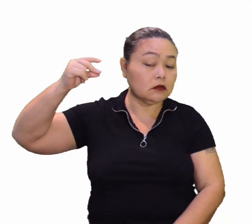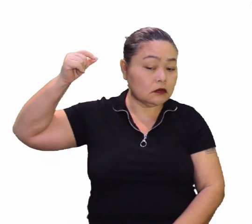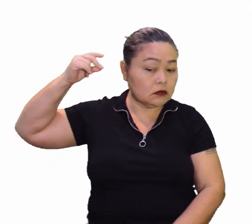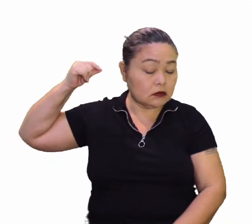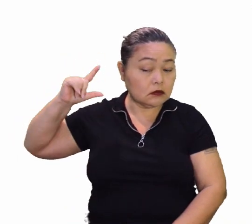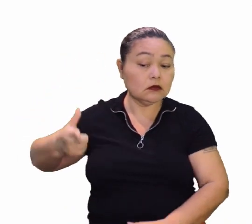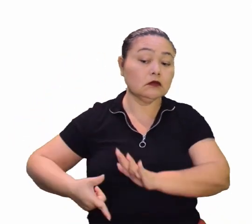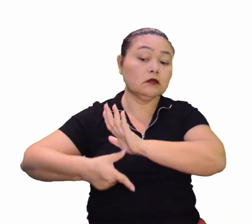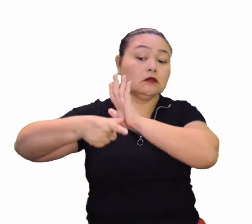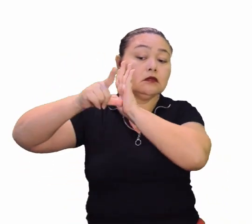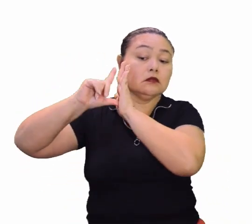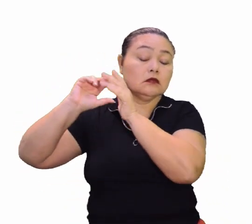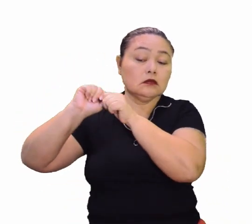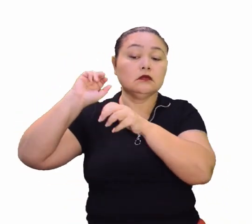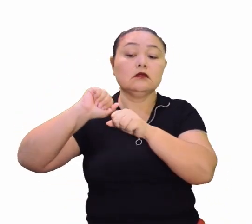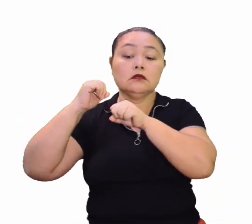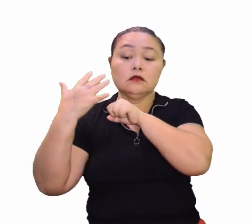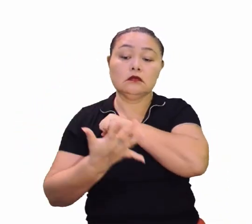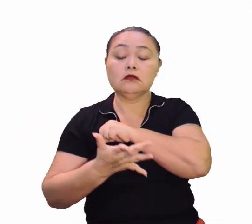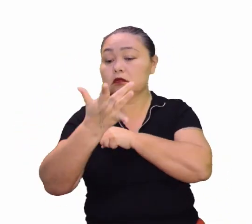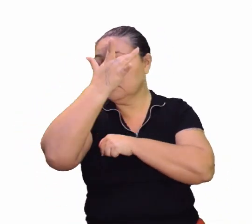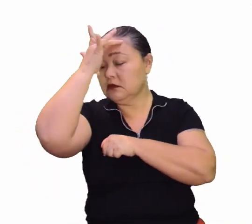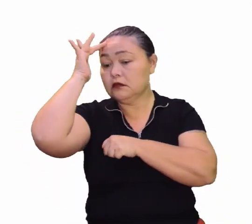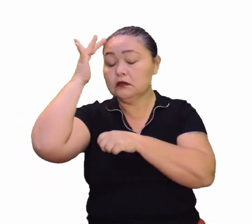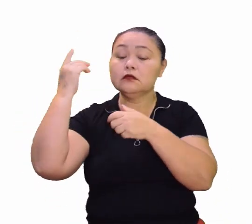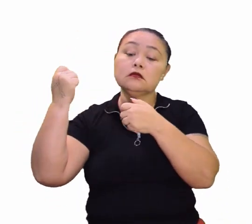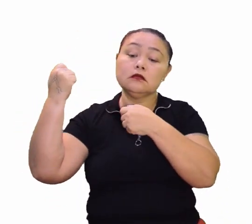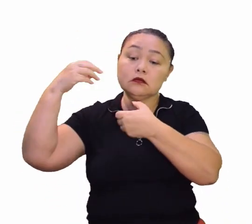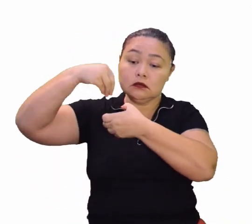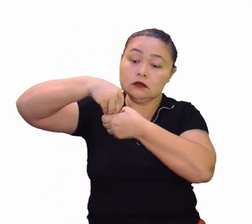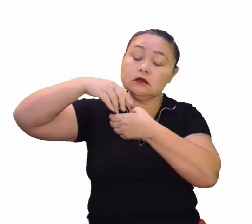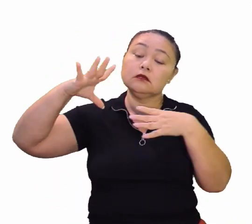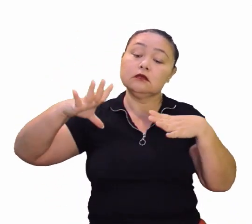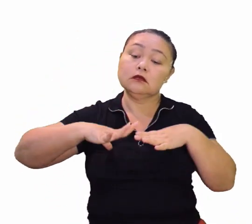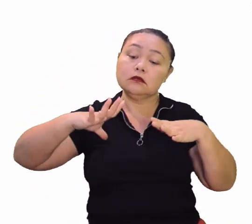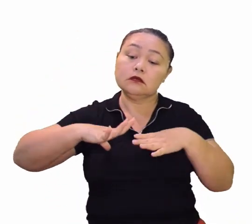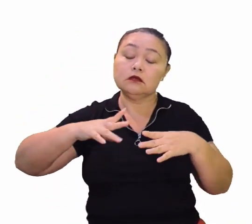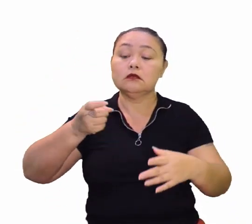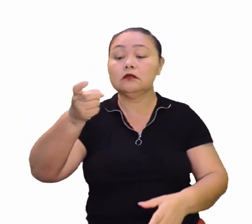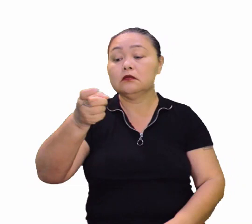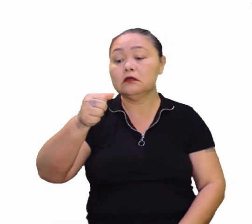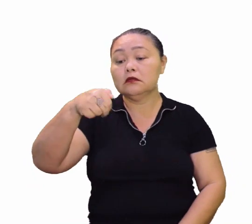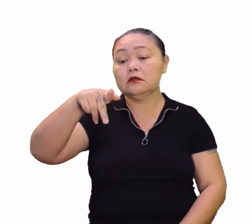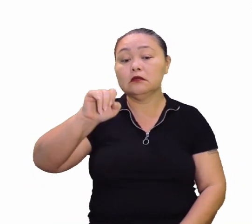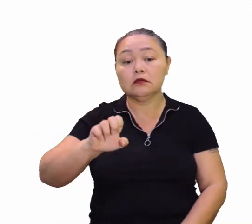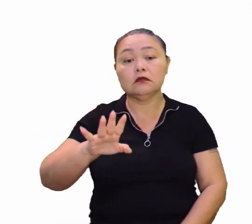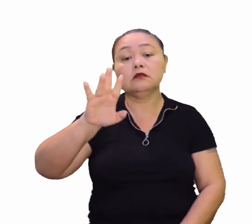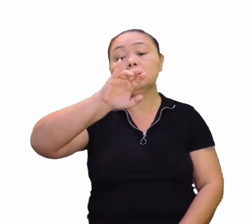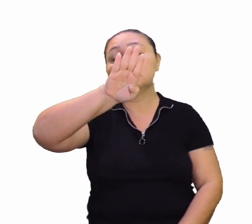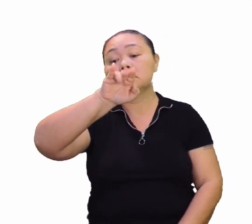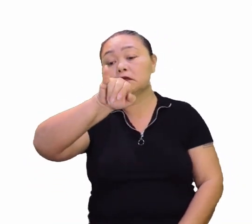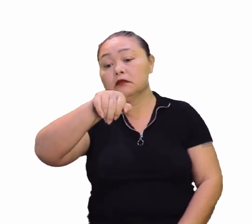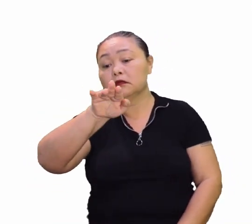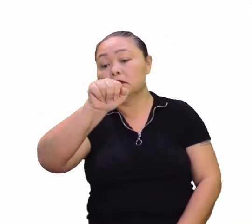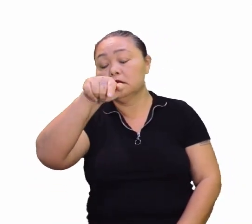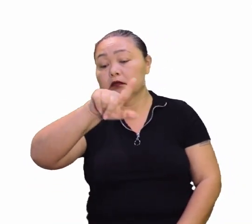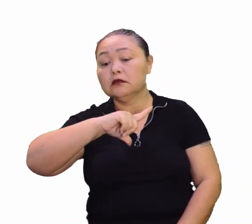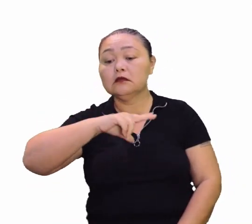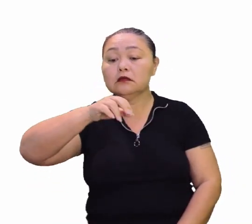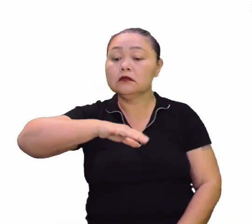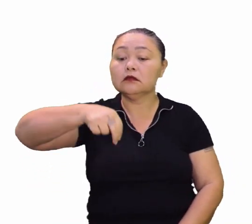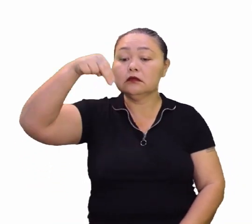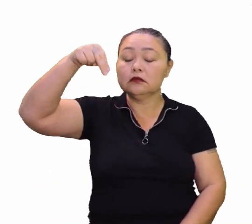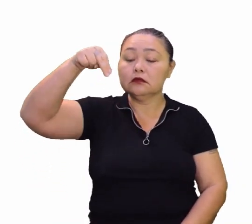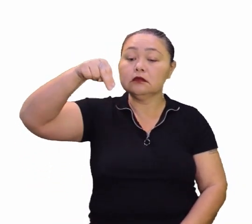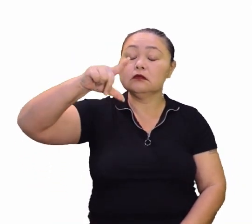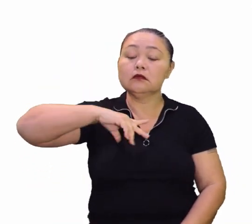bem antes da pandemia, que as pessoas nessas cidades, Xangai, Beijing, região norte ali